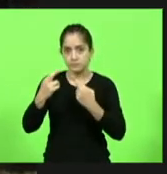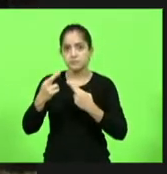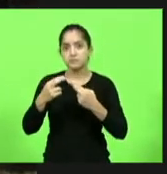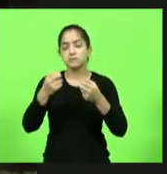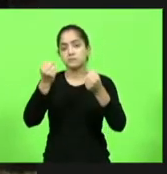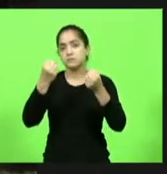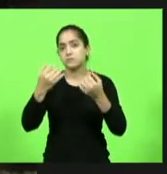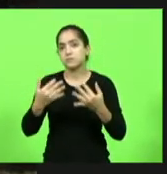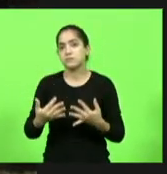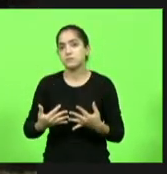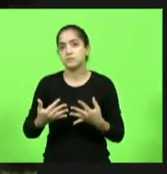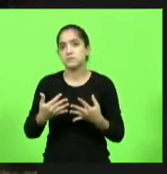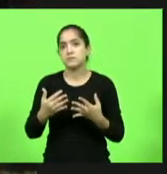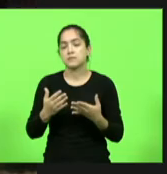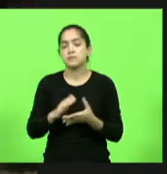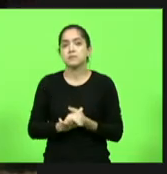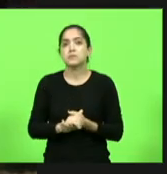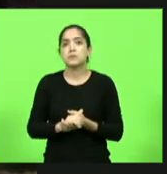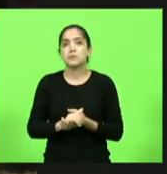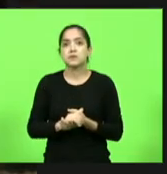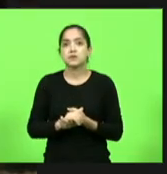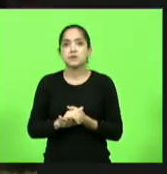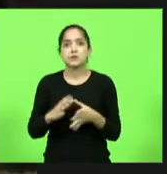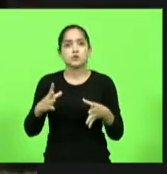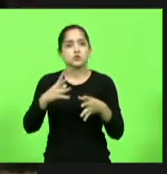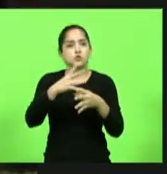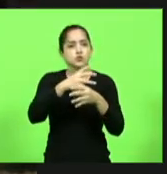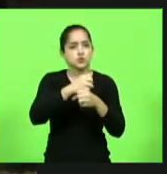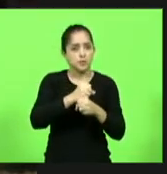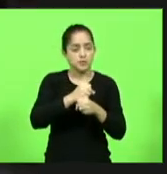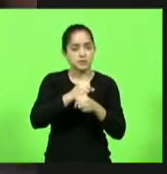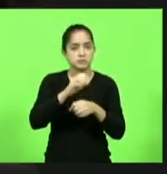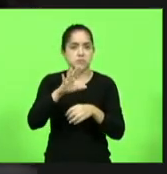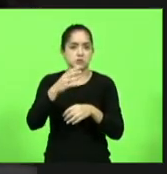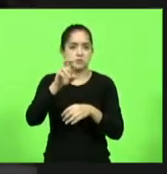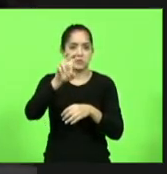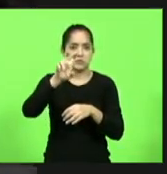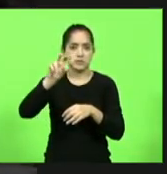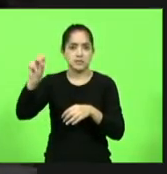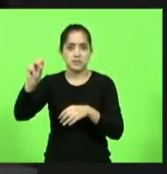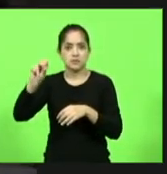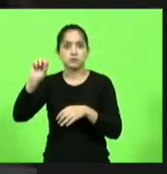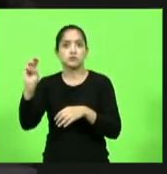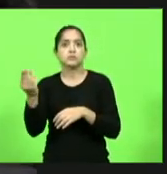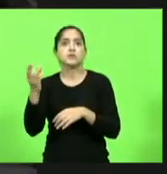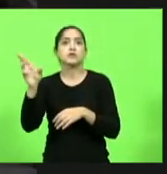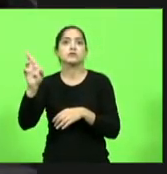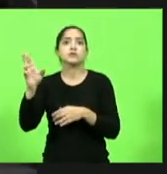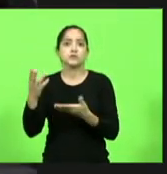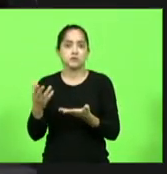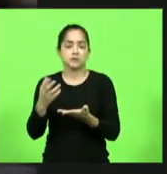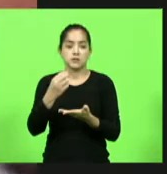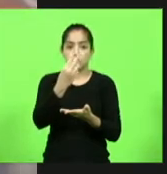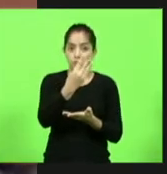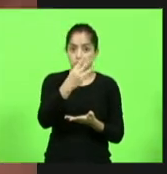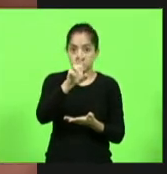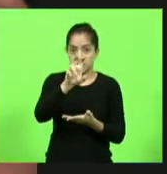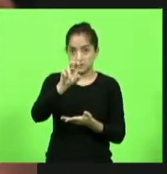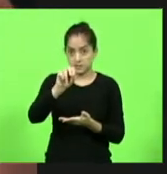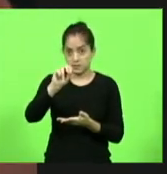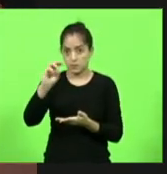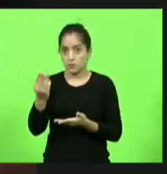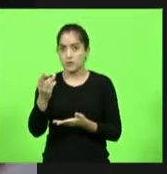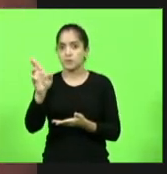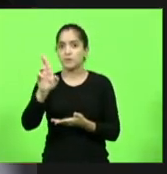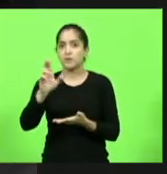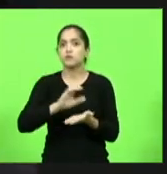9, uma soma aproximada de 500 milhões de reais. Com os 350 milhões que se